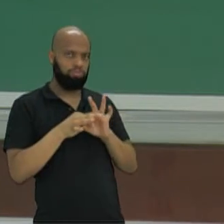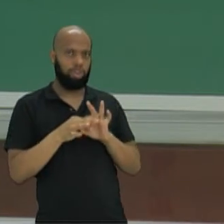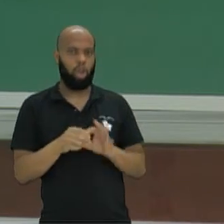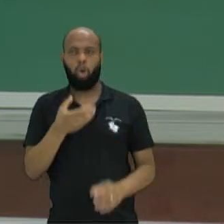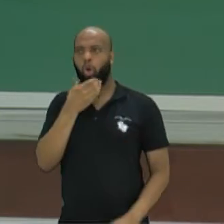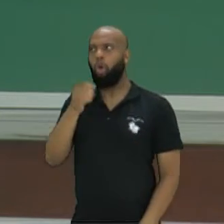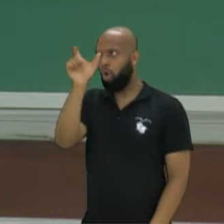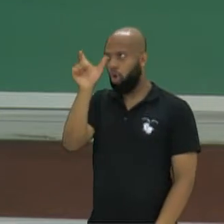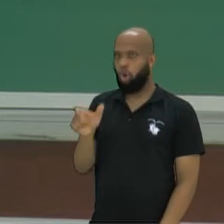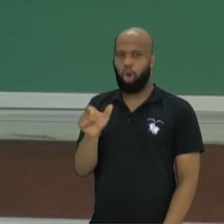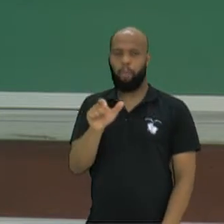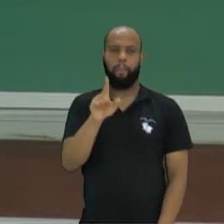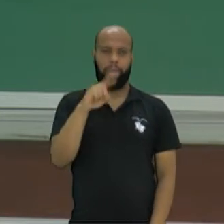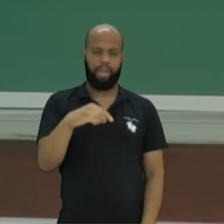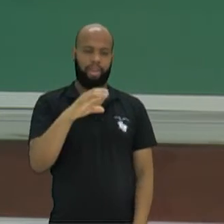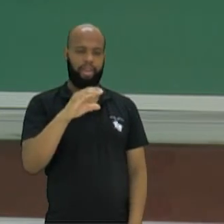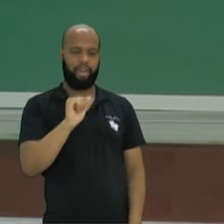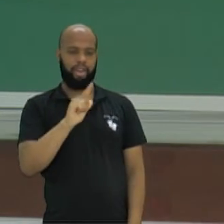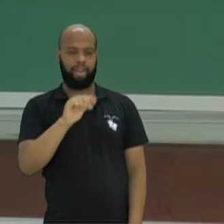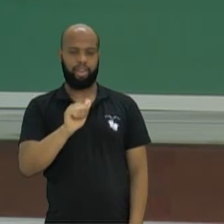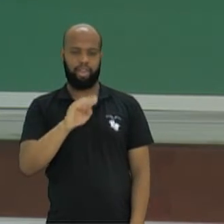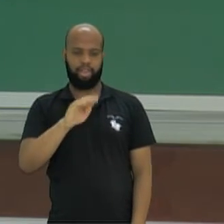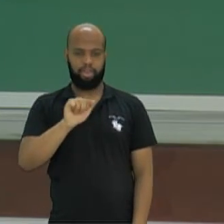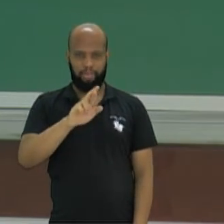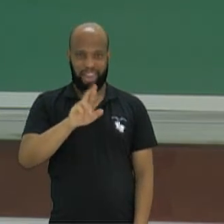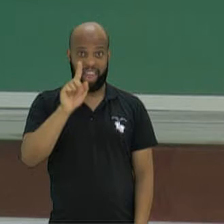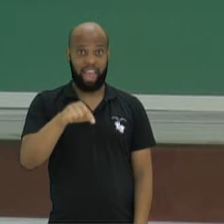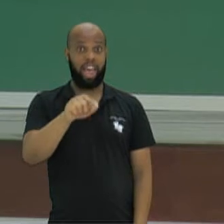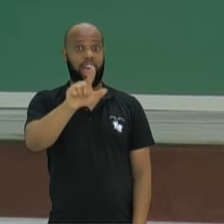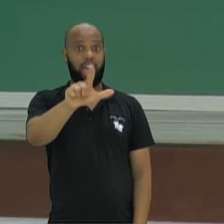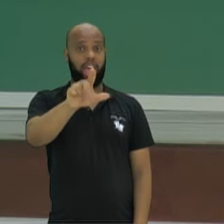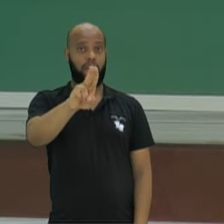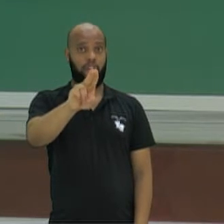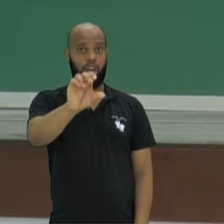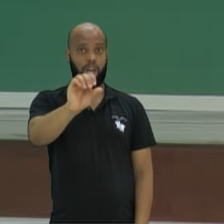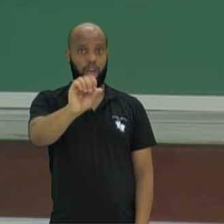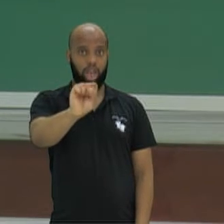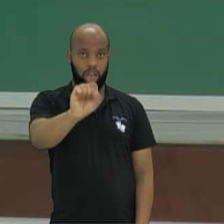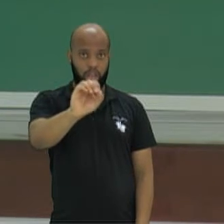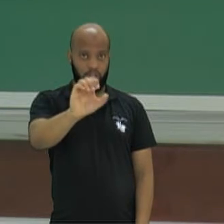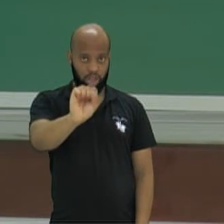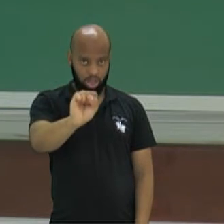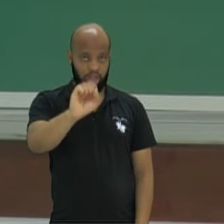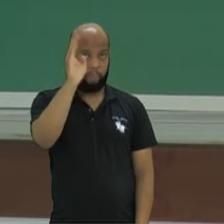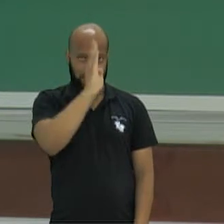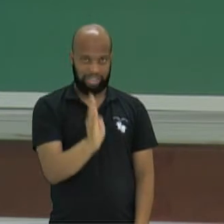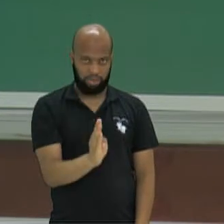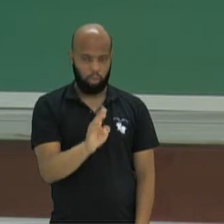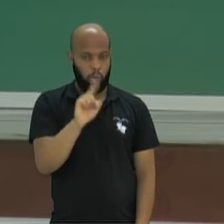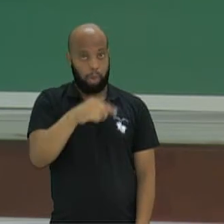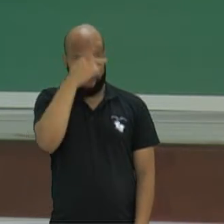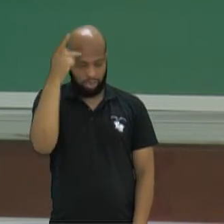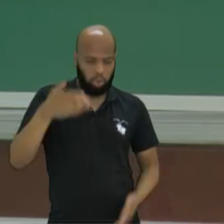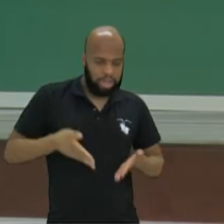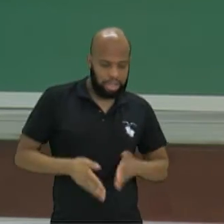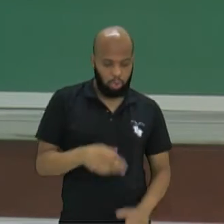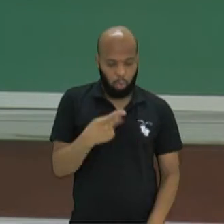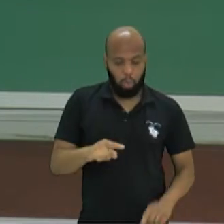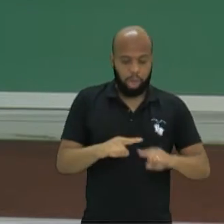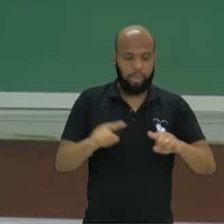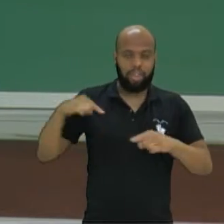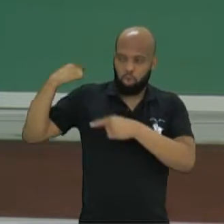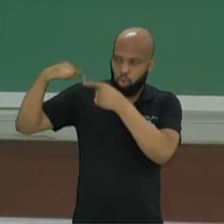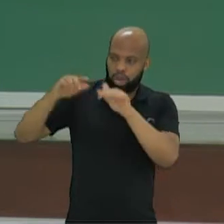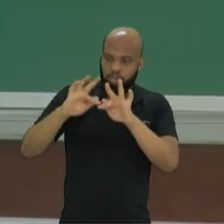exemplo. Tem vários brasileiros, luso-brasileiros, que fazem essa aliança. Por quê, professor? Por interesse comercial, por proteção,